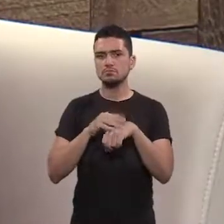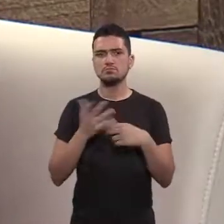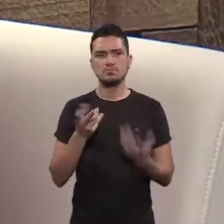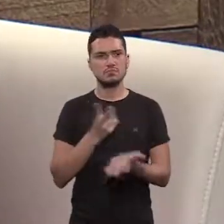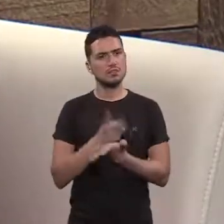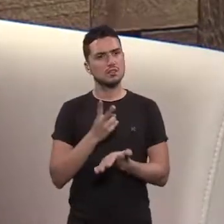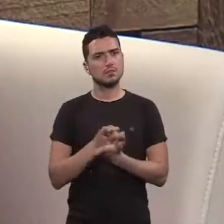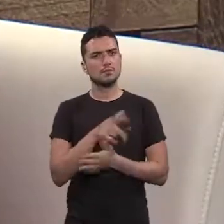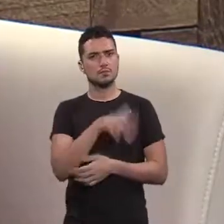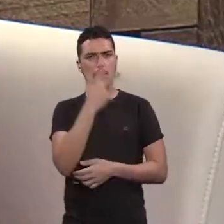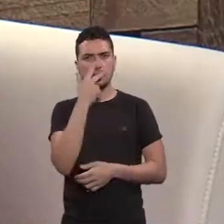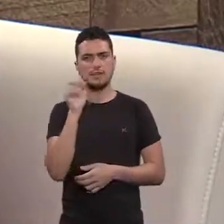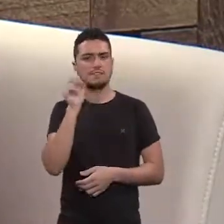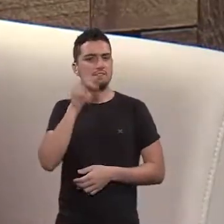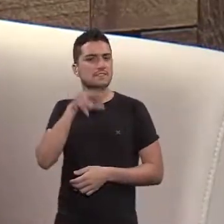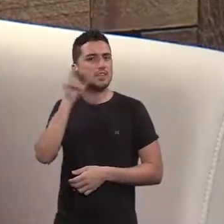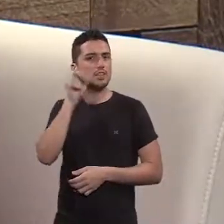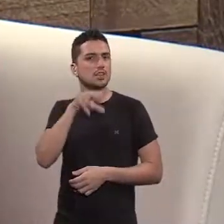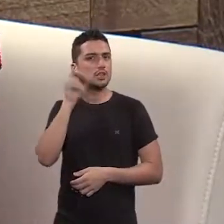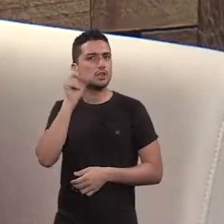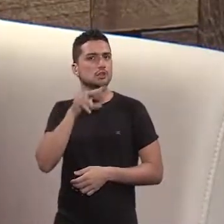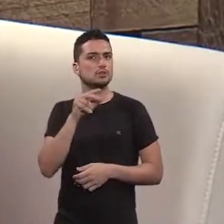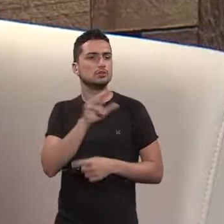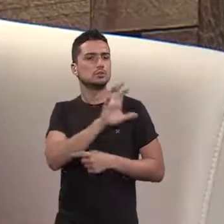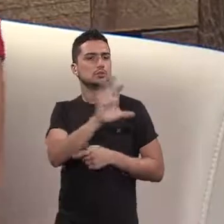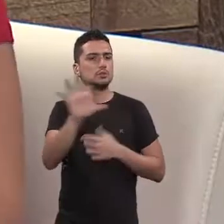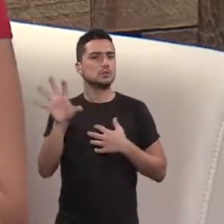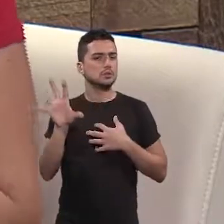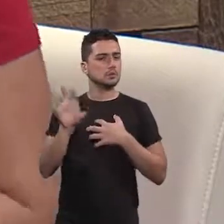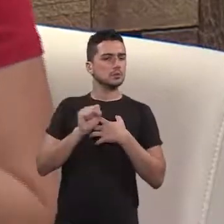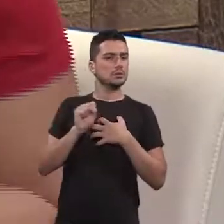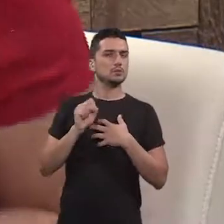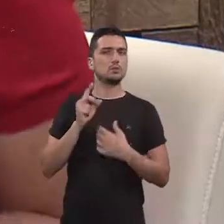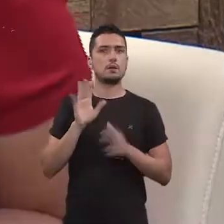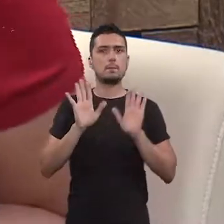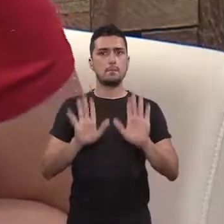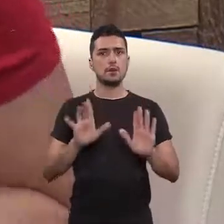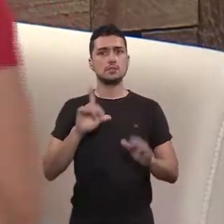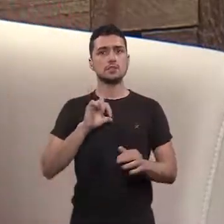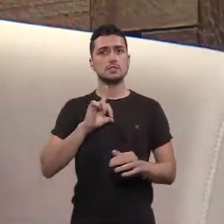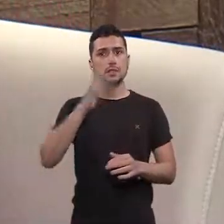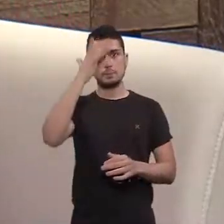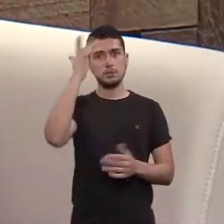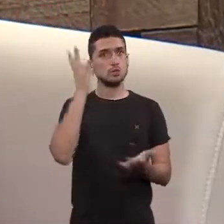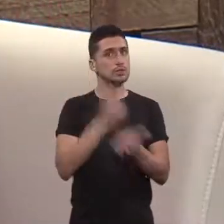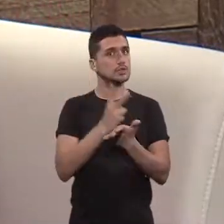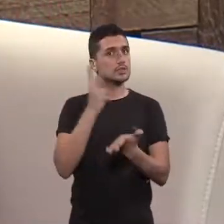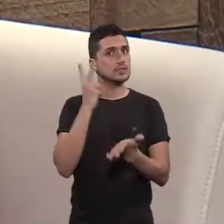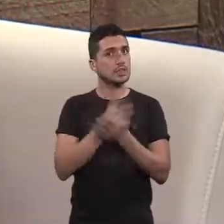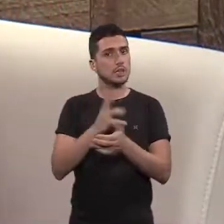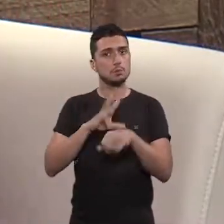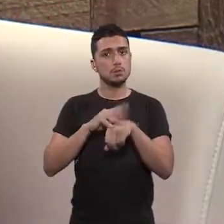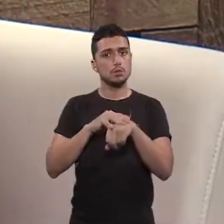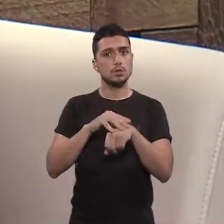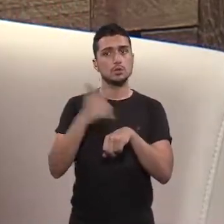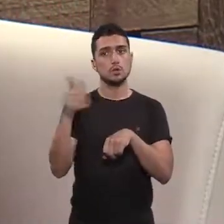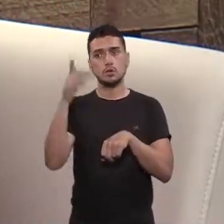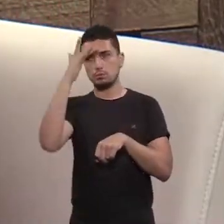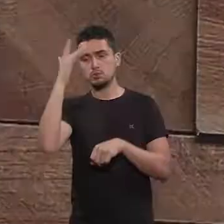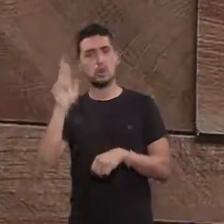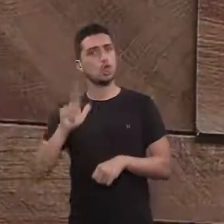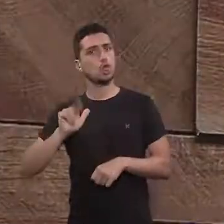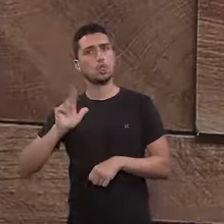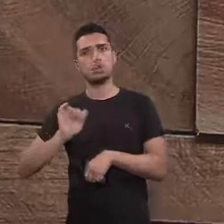uma coisa, o contato do vírus, que pega em qualquer lugar, mas tem gente que sempre fica e tem gente que nunca fica. Também tem a